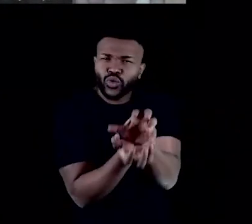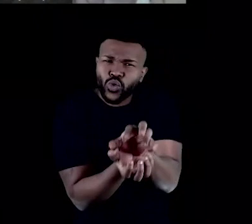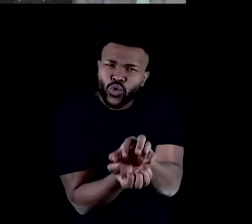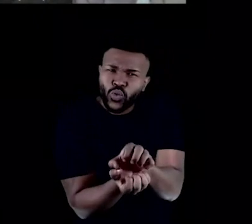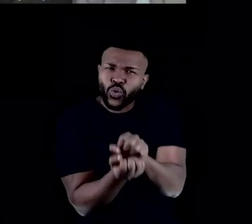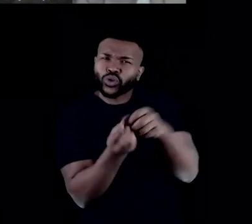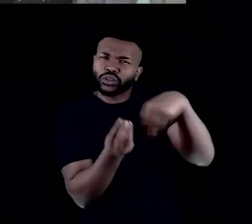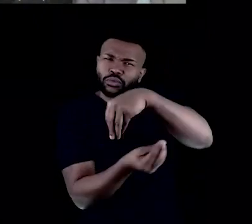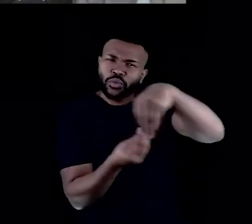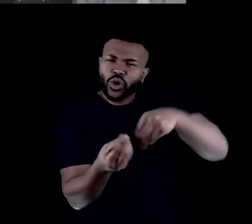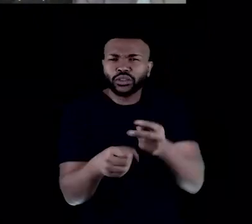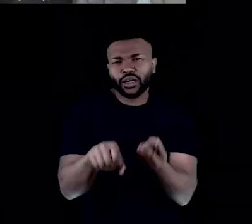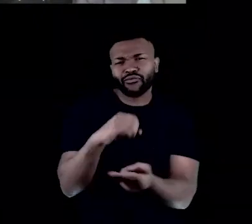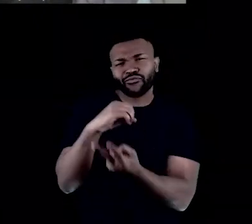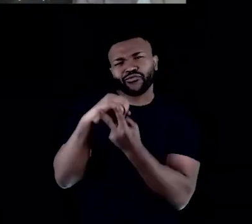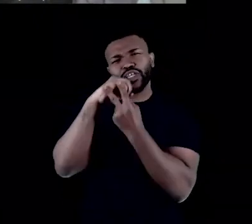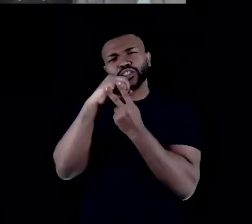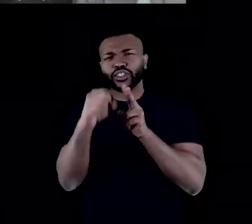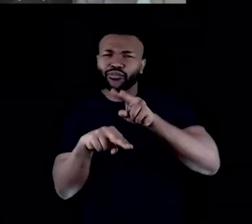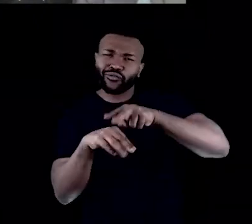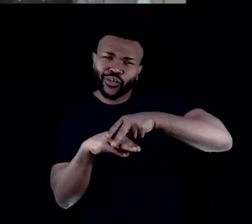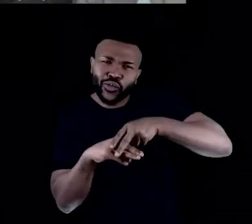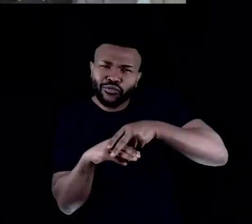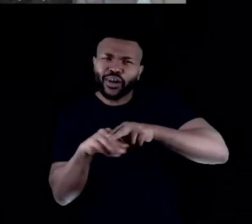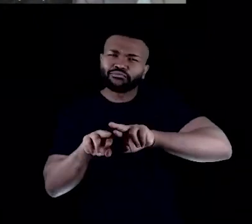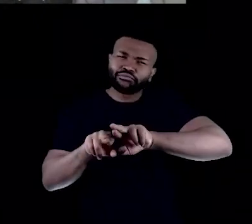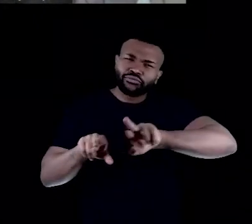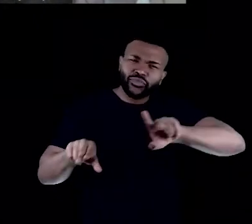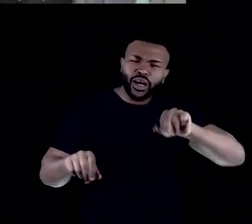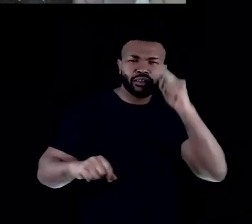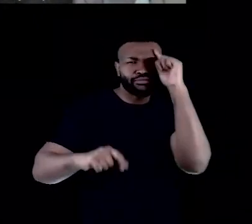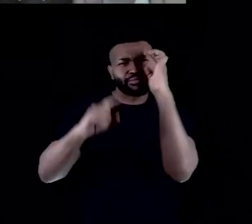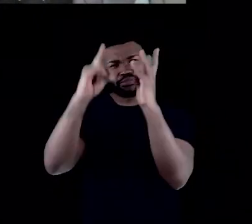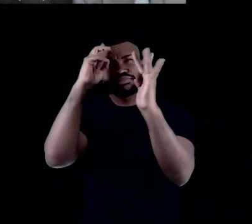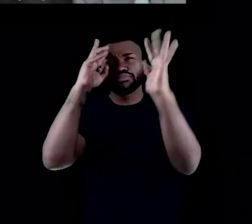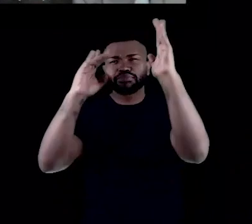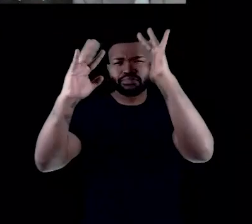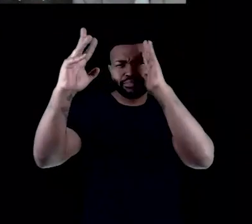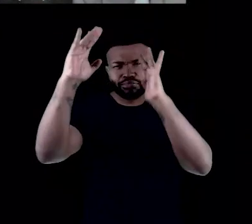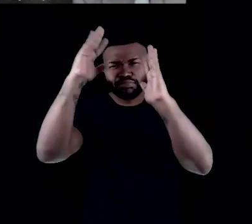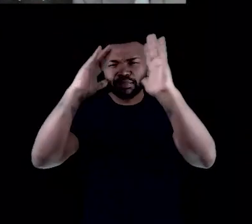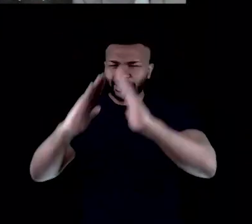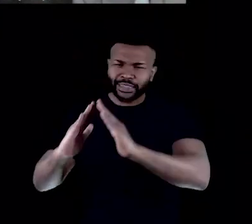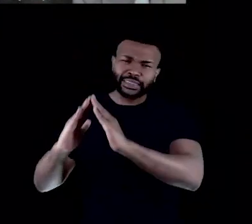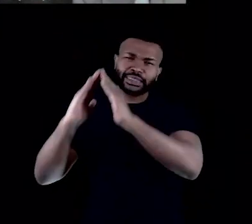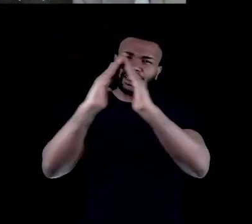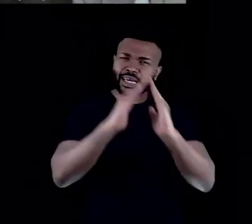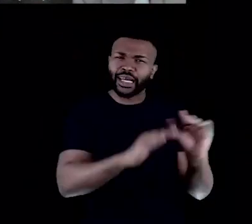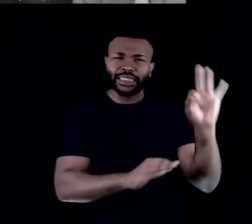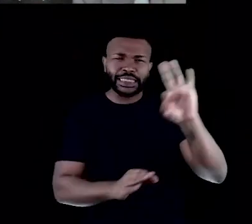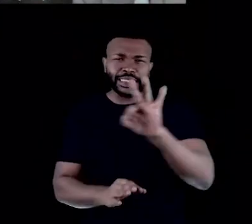caramujas. Murchas mechas de virgens viúvas. Centenas de centelhas acendem ilusão. Centenas de